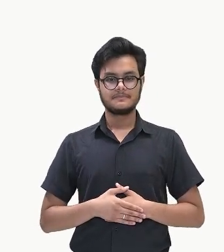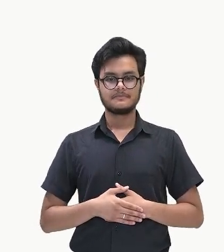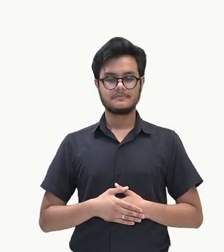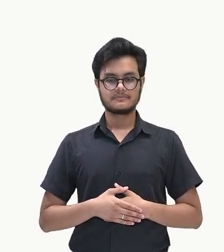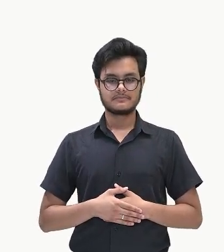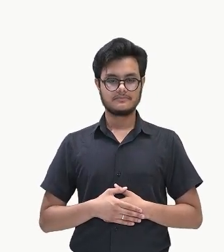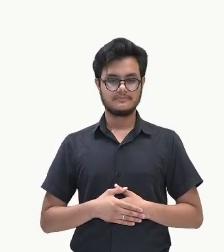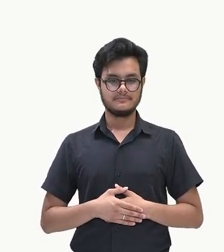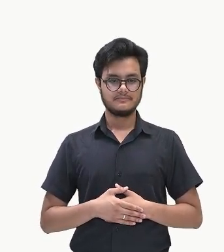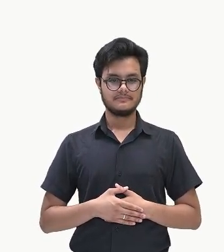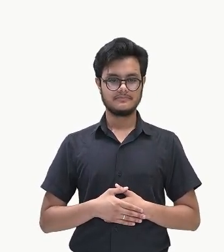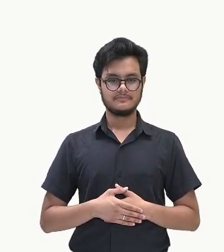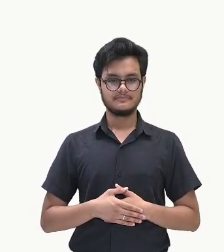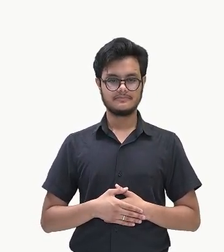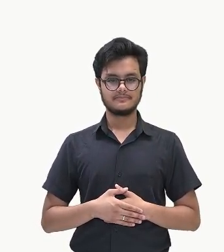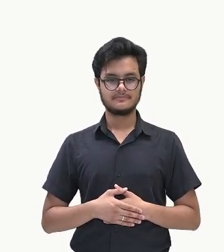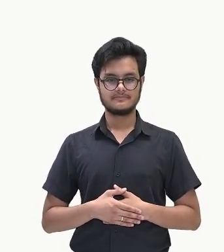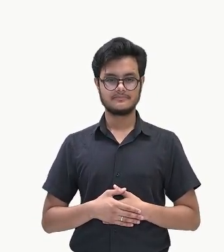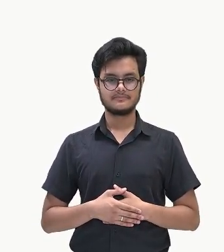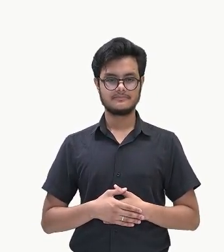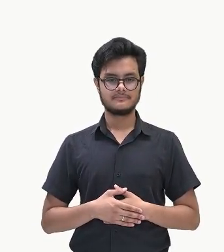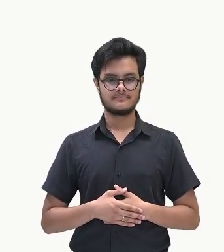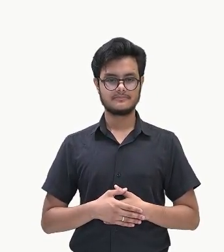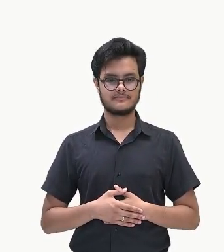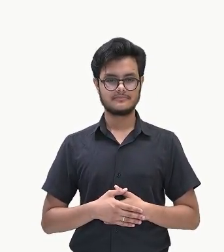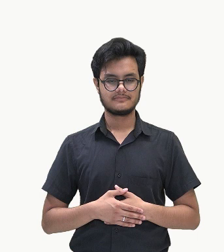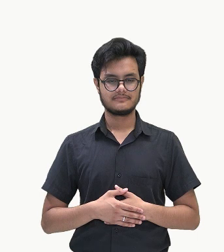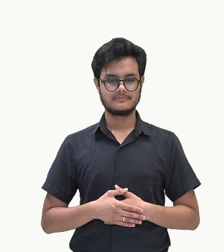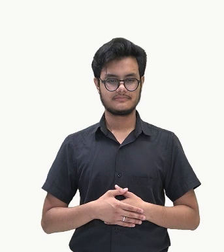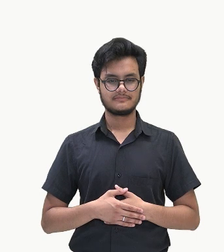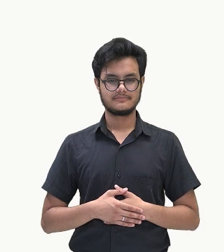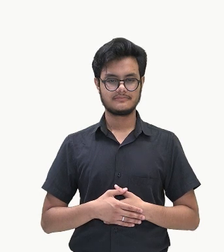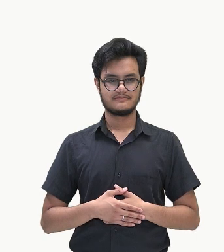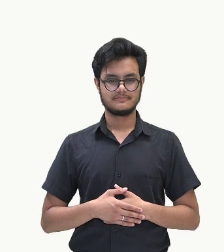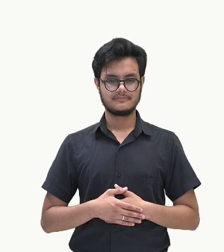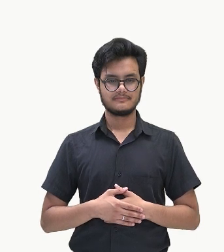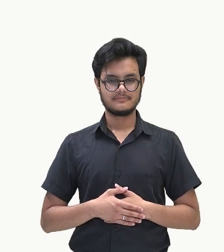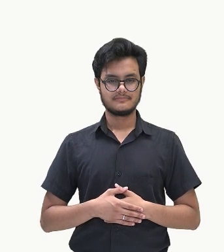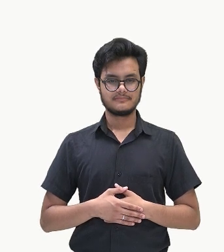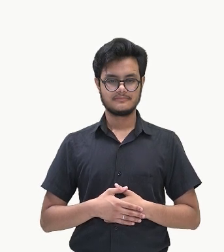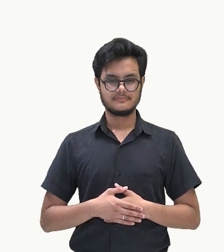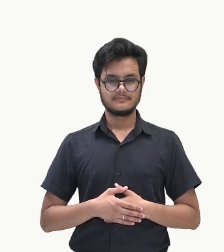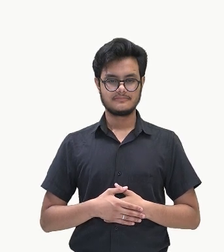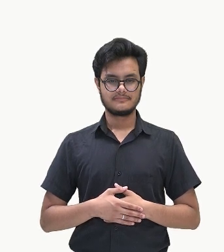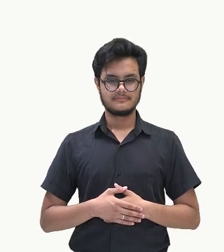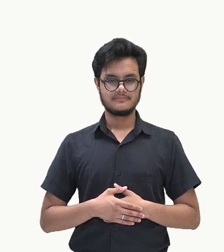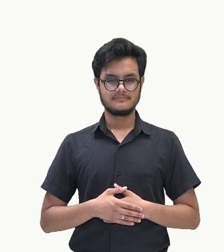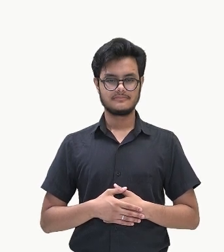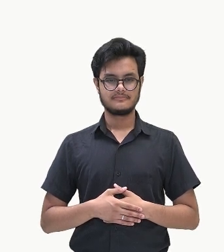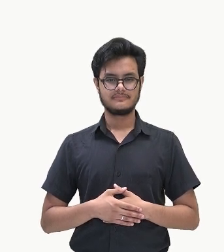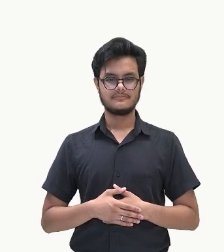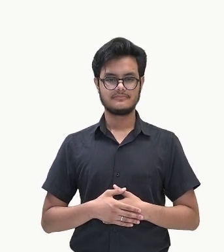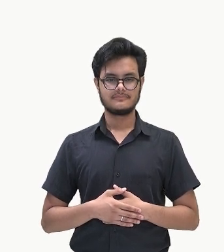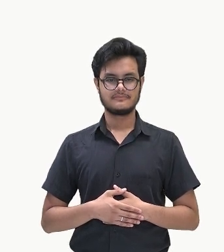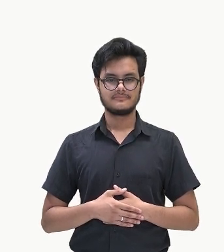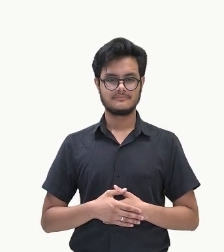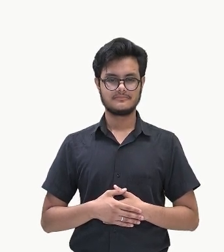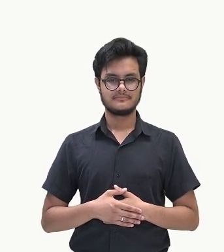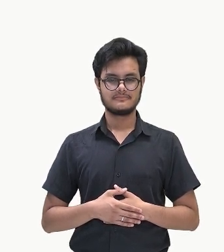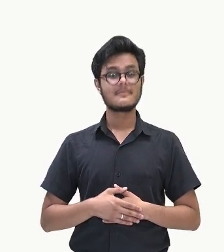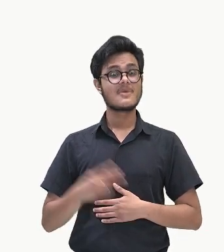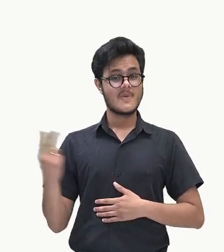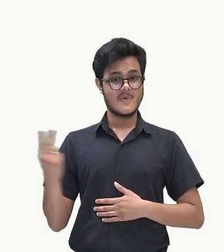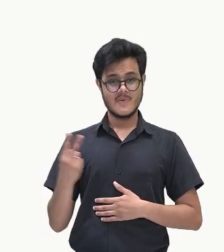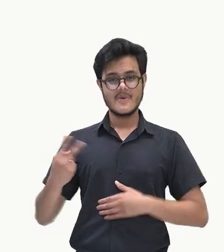vou multiplicar o índice do radical e vou multiplicar o expoente do radicando. Os dois precisam